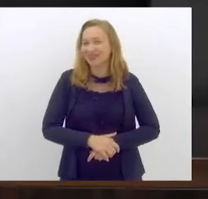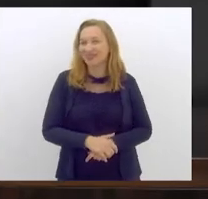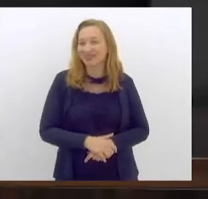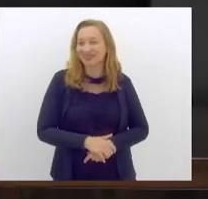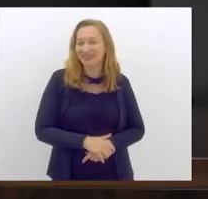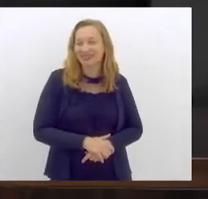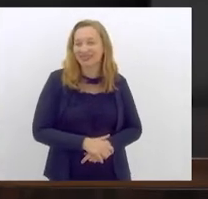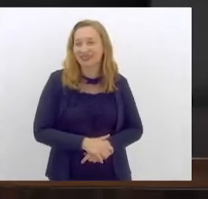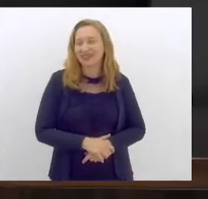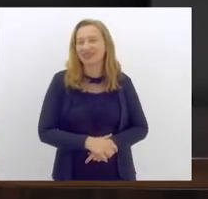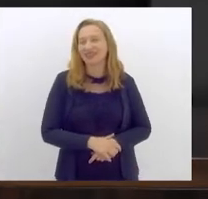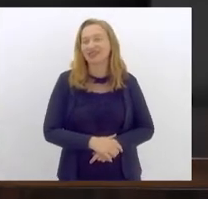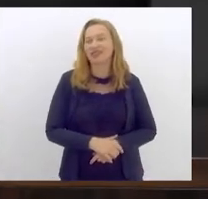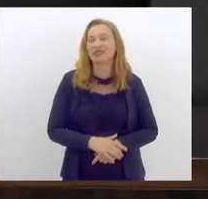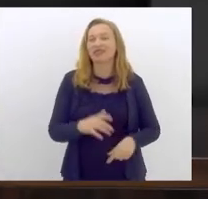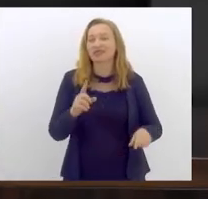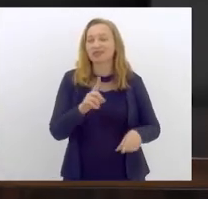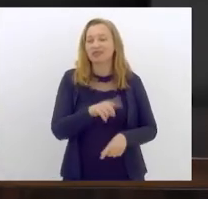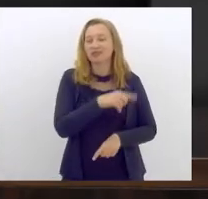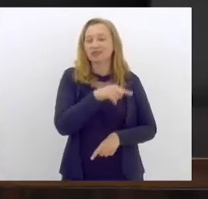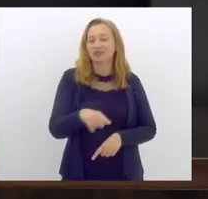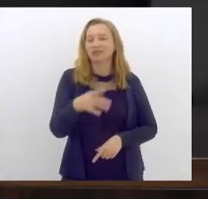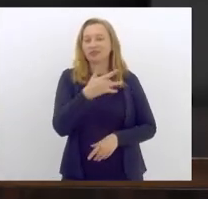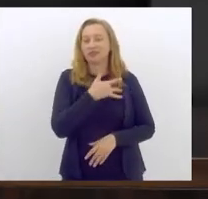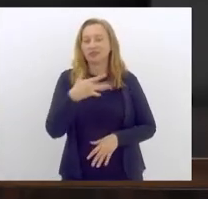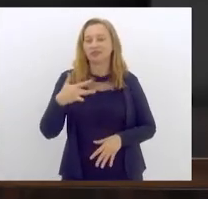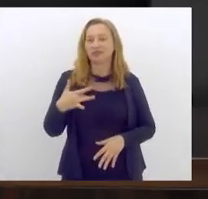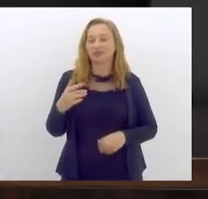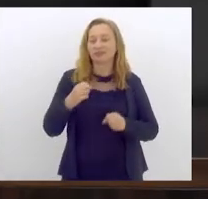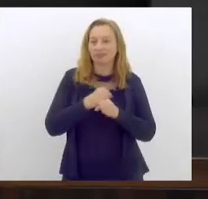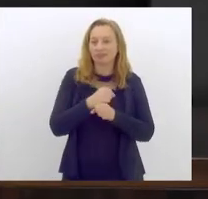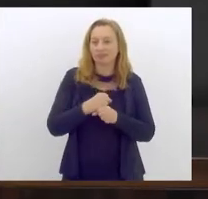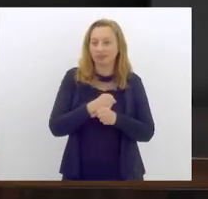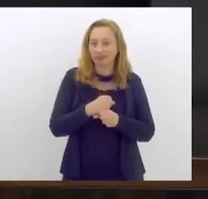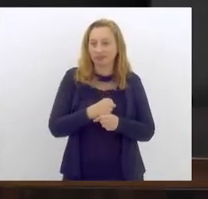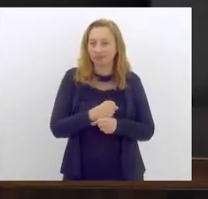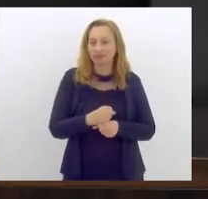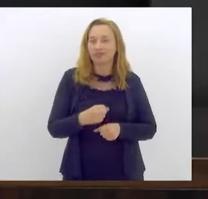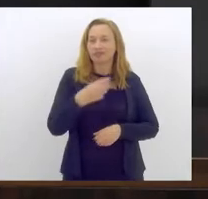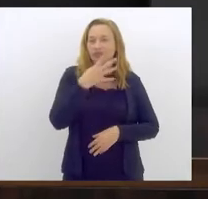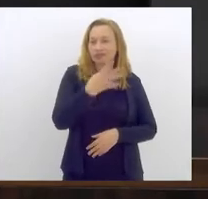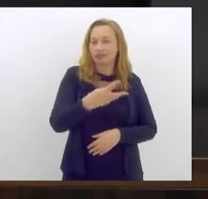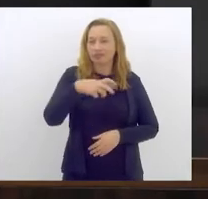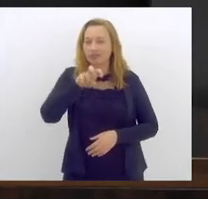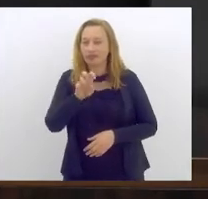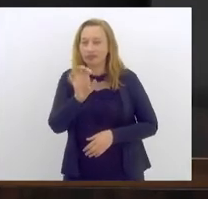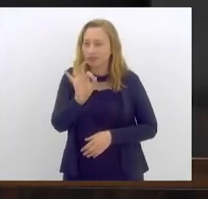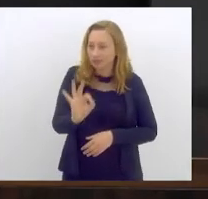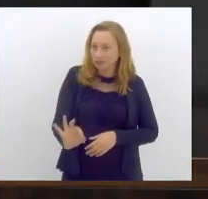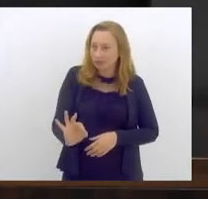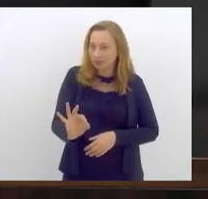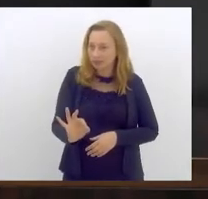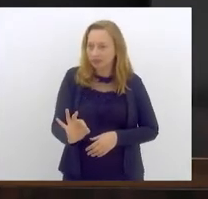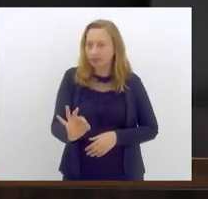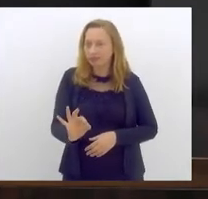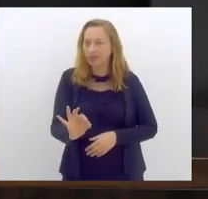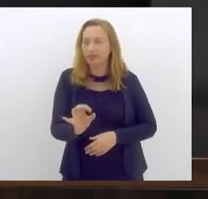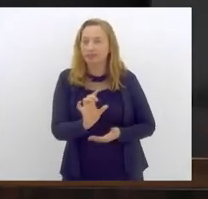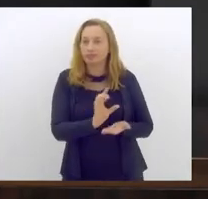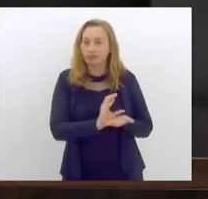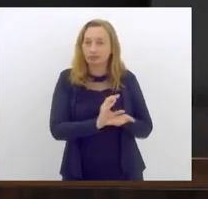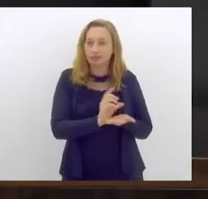a decisão de cortes na saúde nesse ano na ordem de 45% da verba